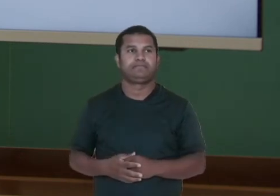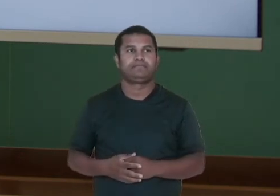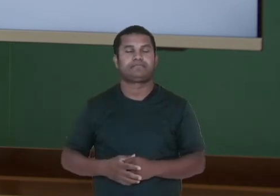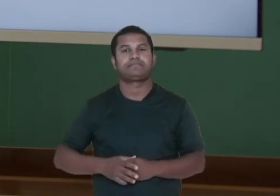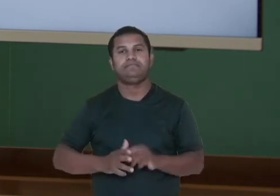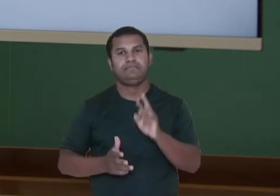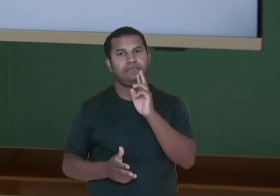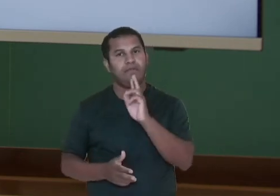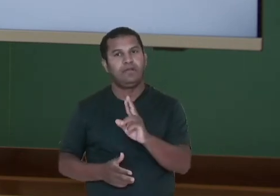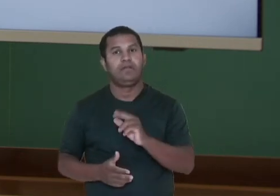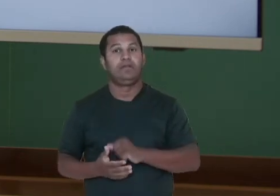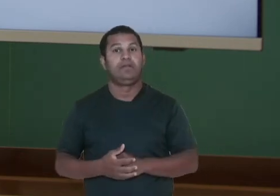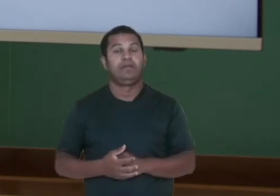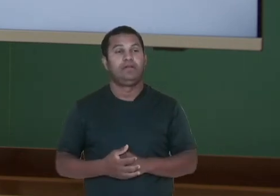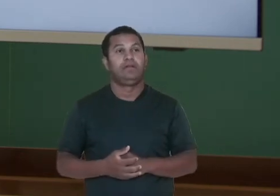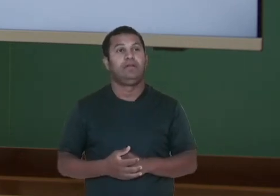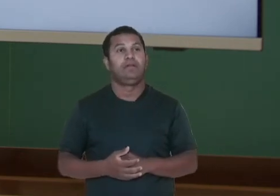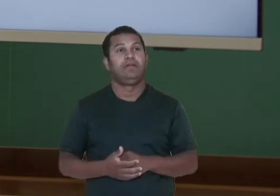Não tem